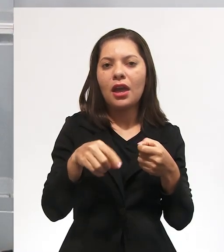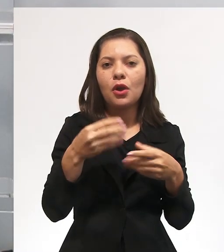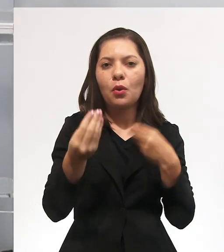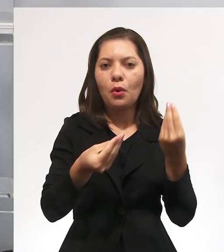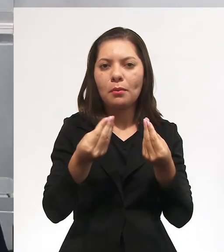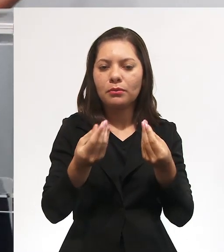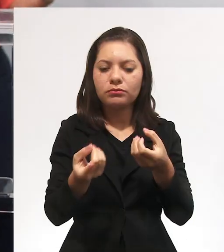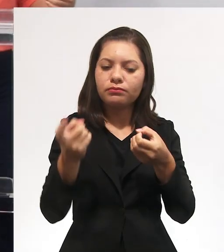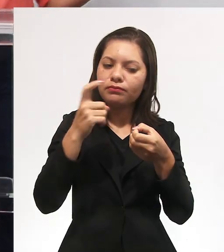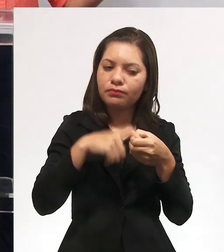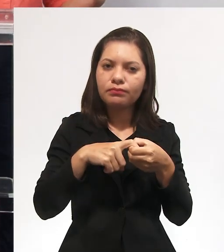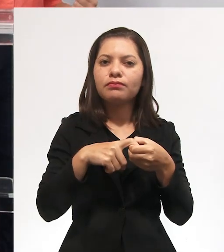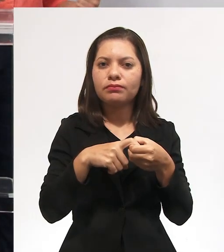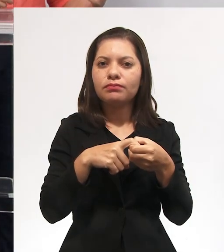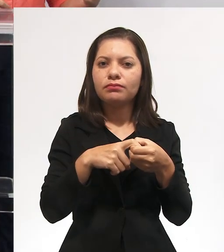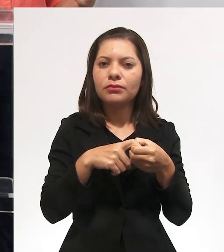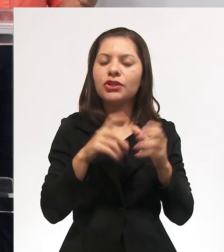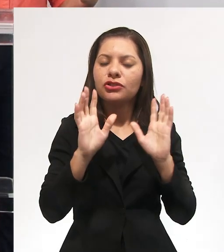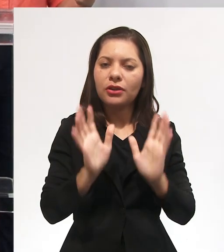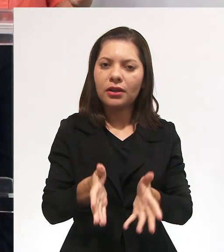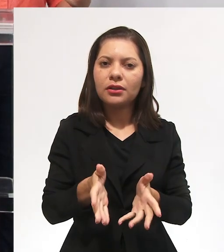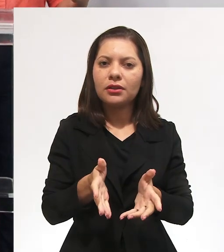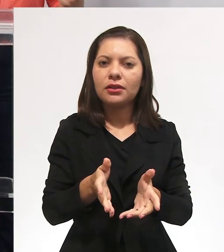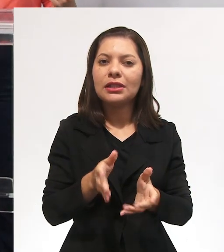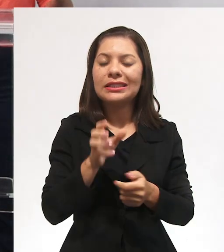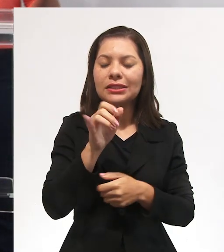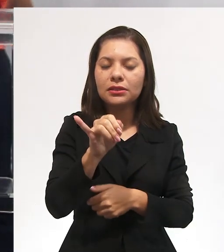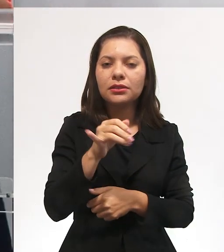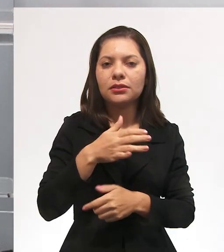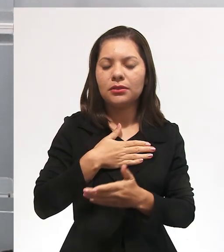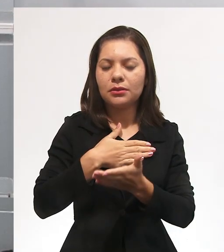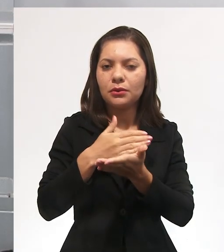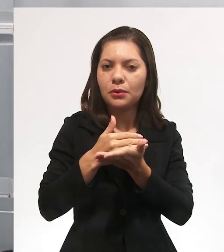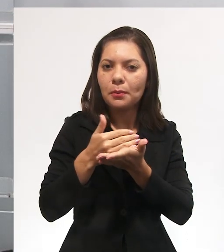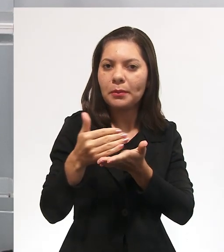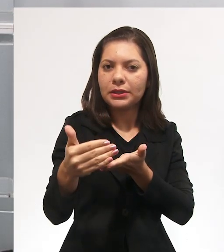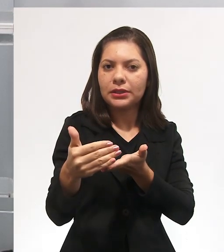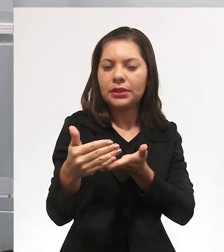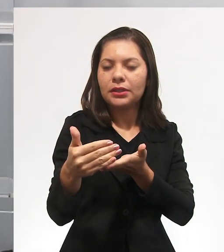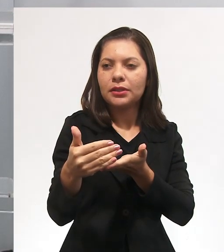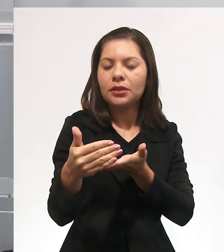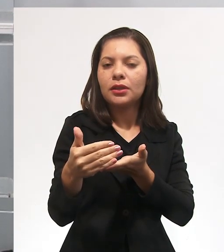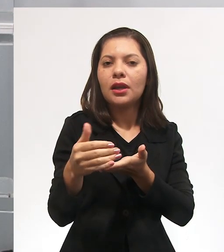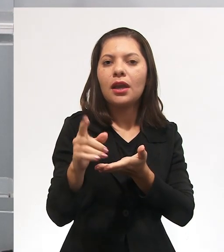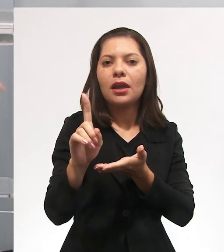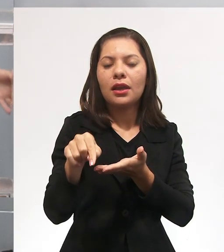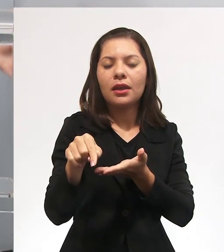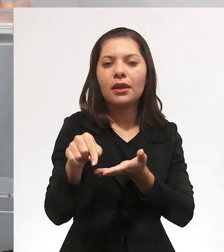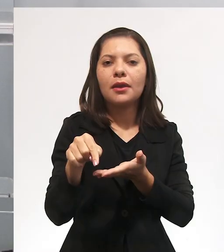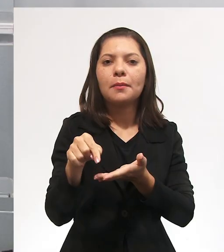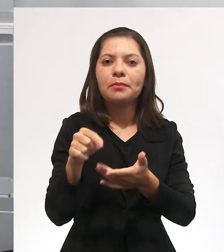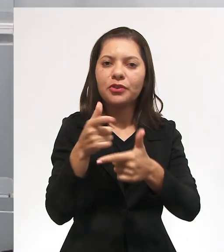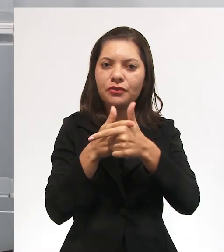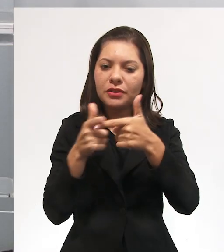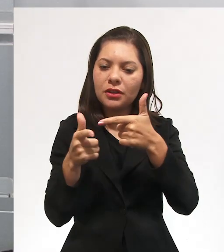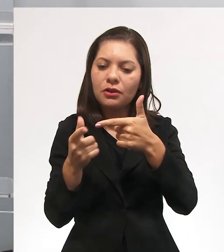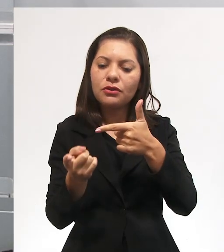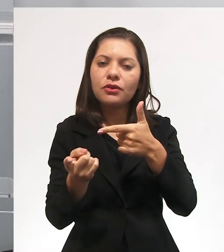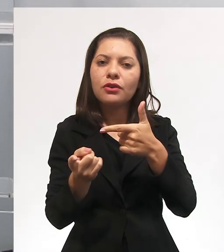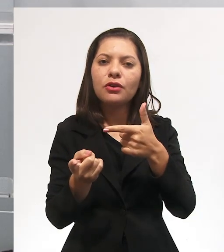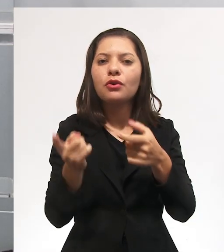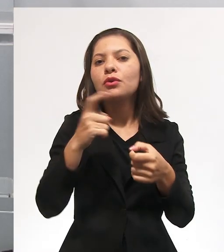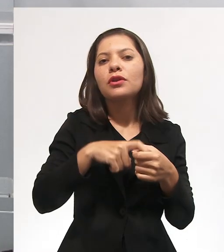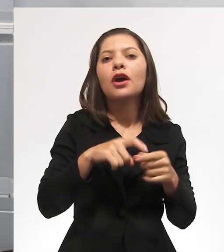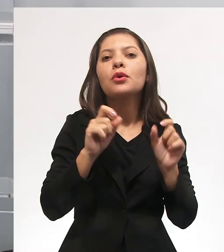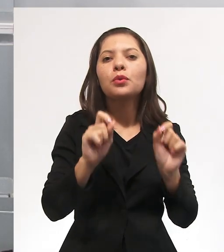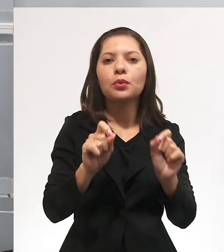vou voltar pelo caminho que eu fiz. Então, se eu fui, qual seria o inverso? Se eu fiz uma divisão, qual seria